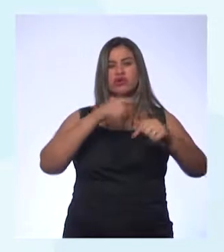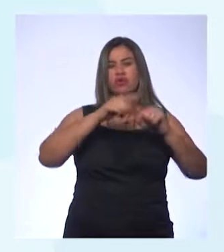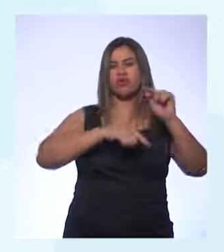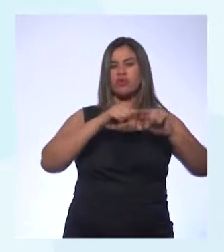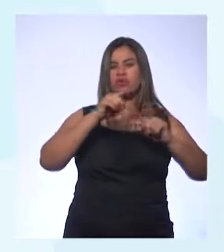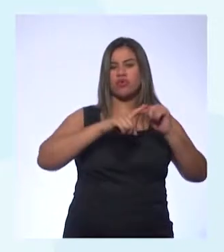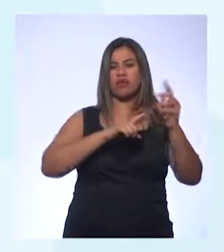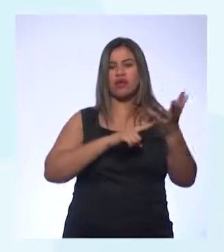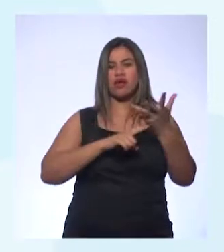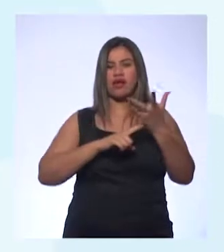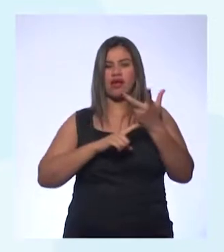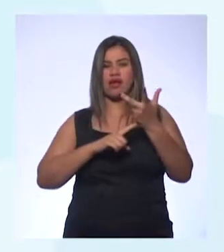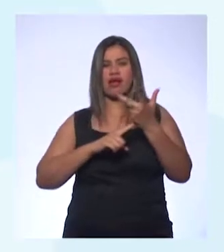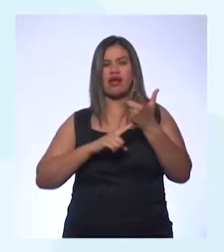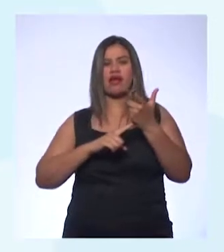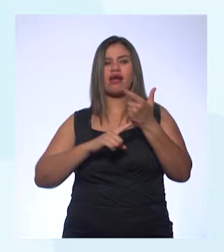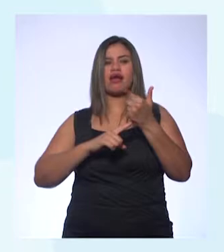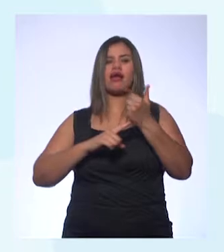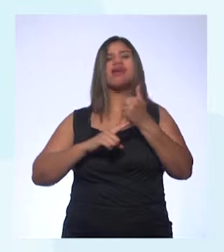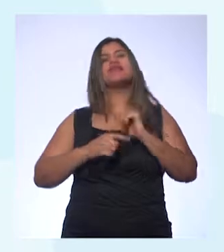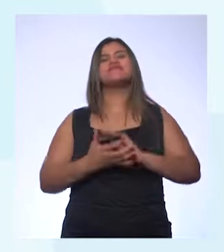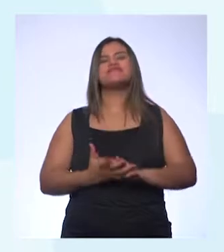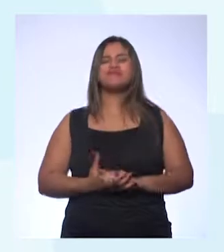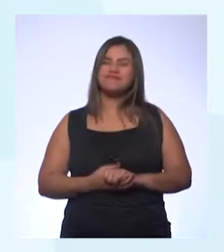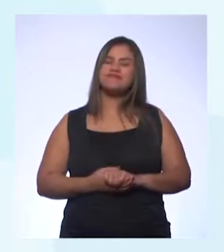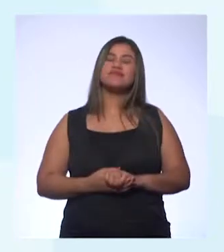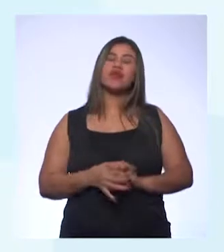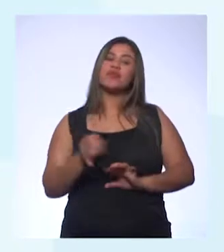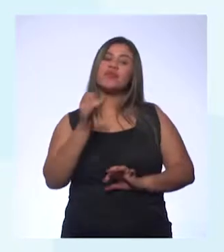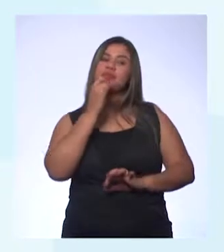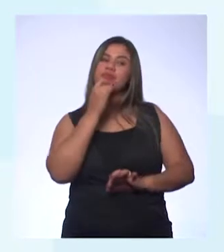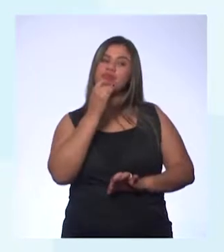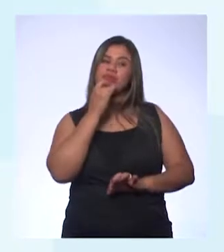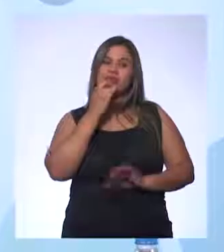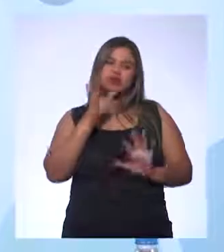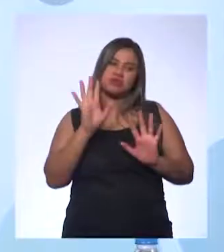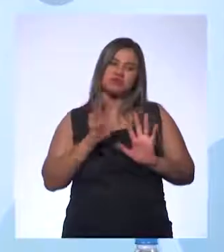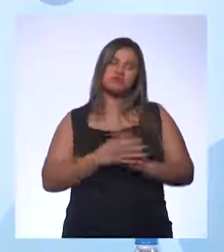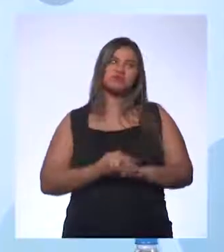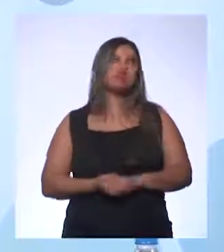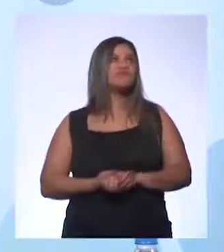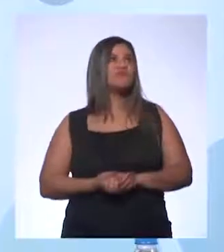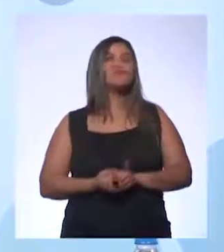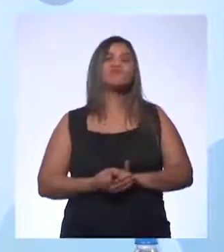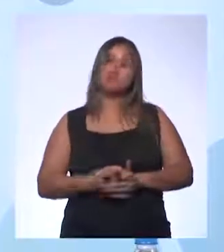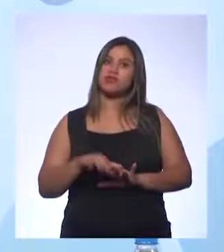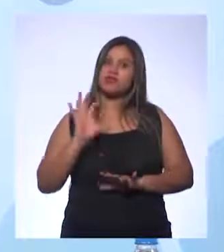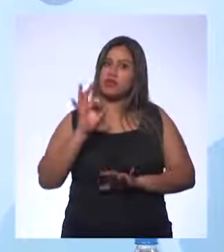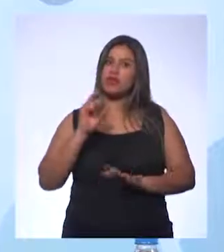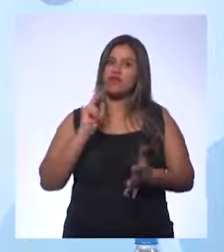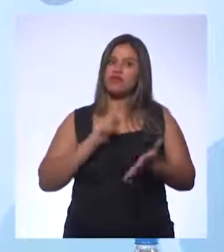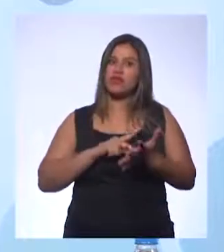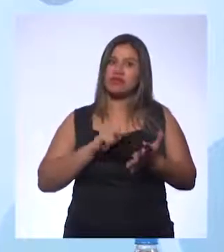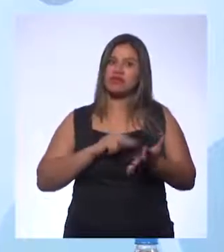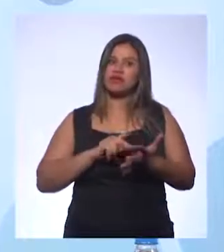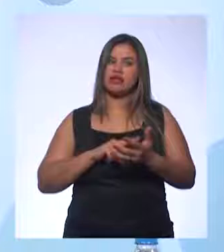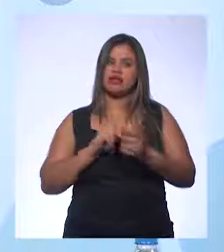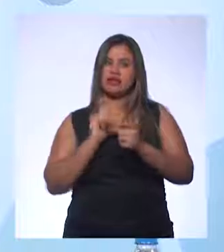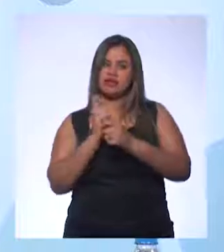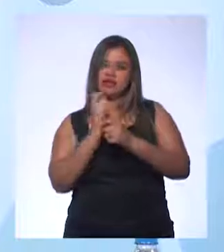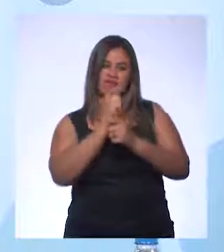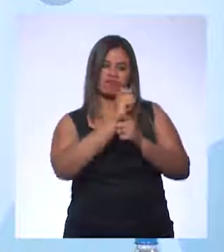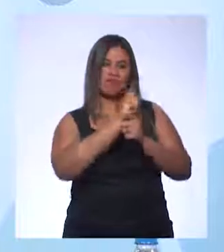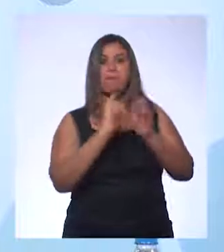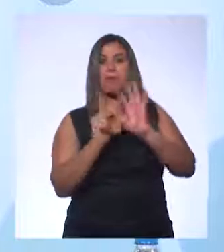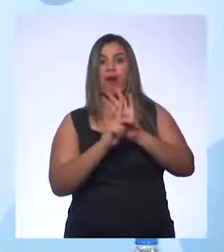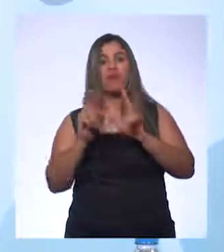para configurações de produção artística. Por exemplo, digamos que isso existe, tá? Então, eu queira fazer uma escultura de